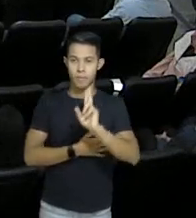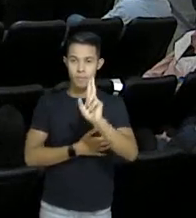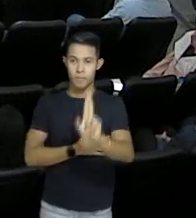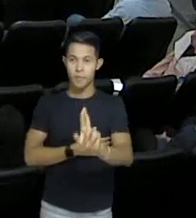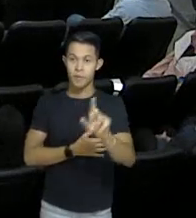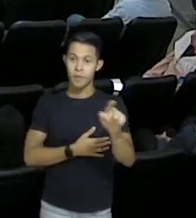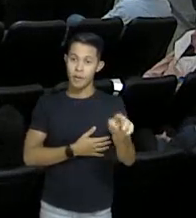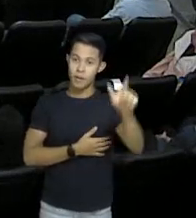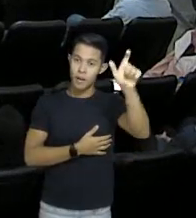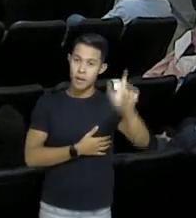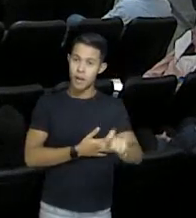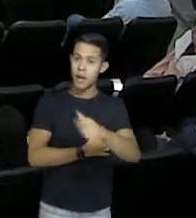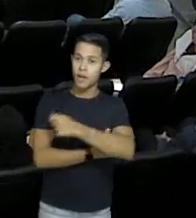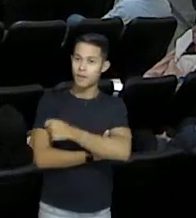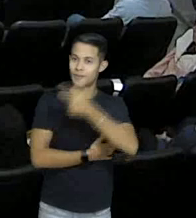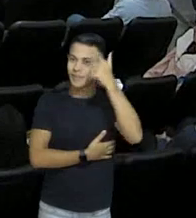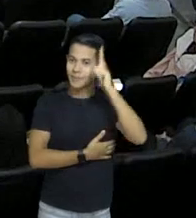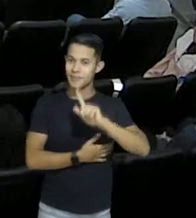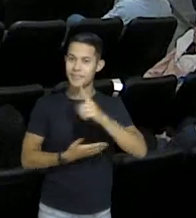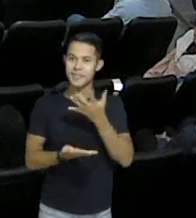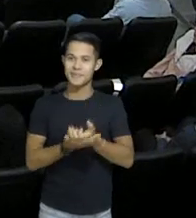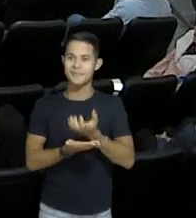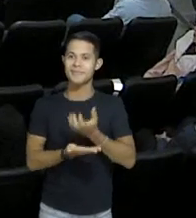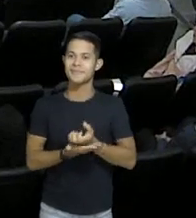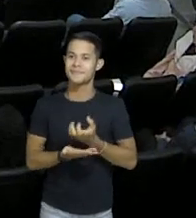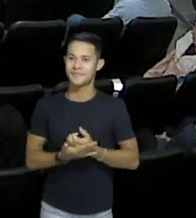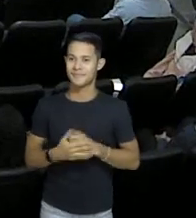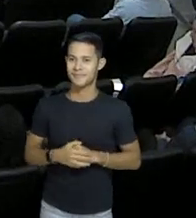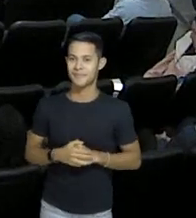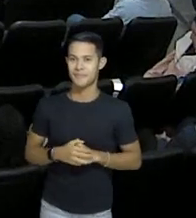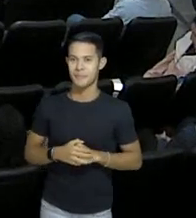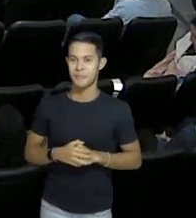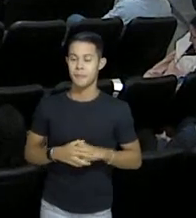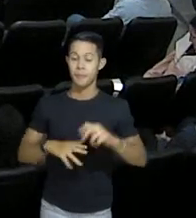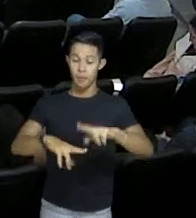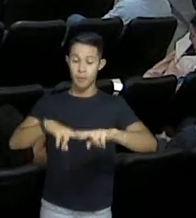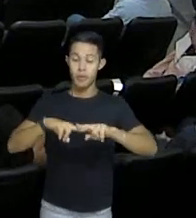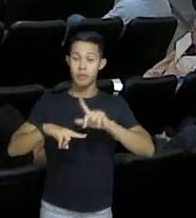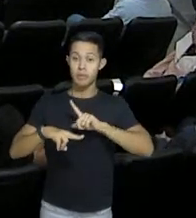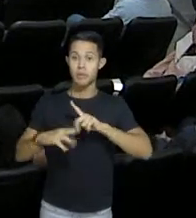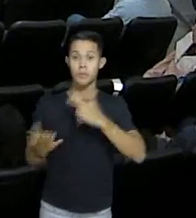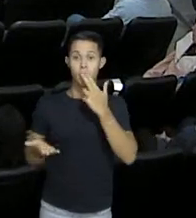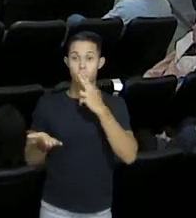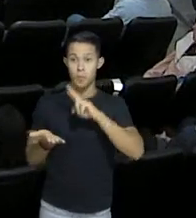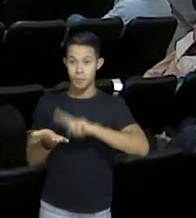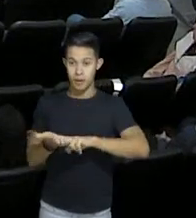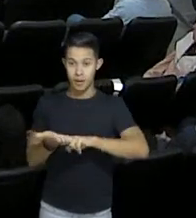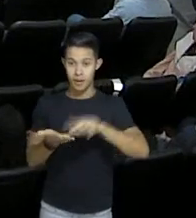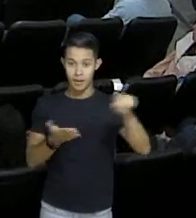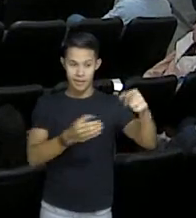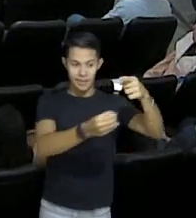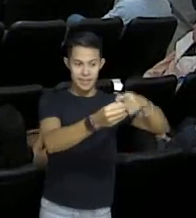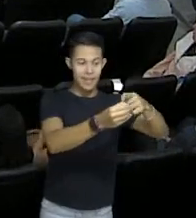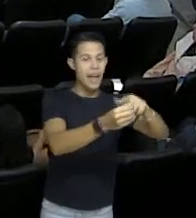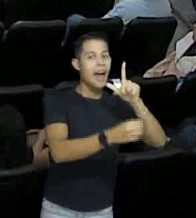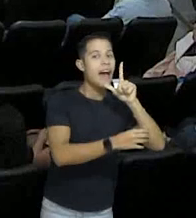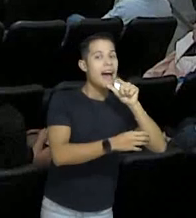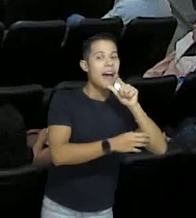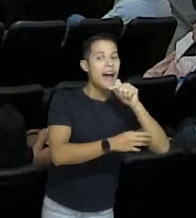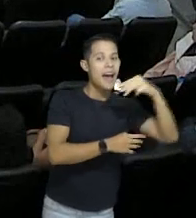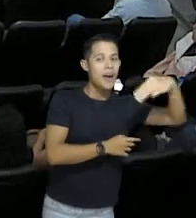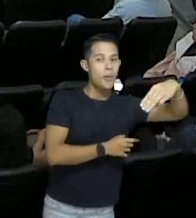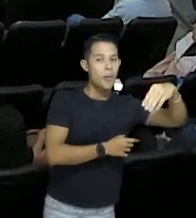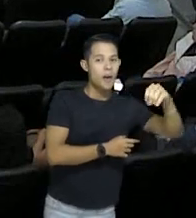alfabetizar. Né? Então, a gente recebeu, inclusive, uma carta lá de Águas Mornas. Então, eu fico muito feliz.